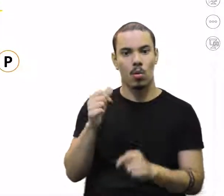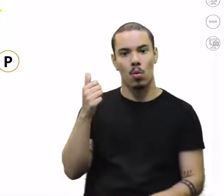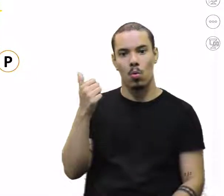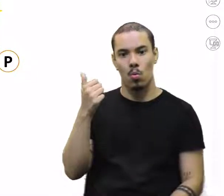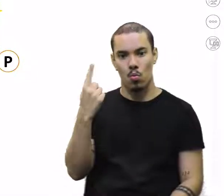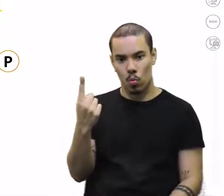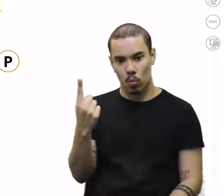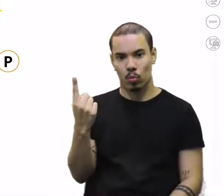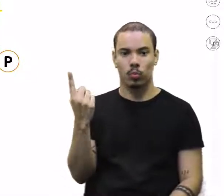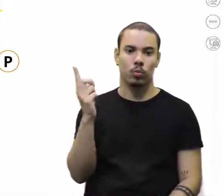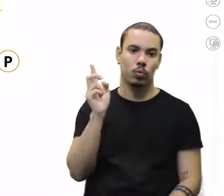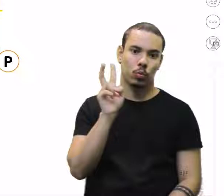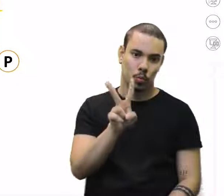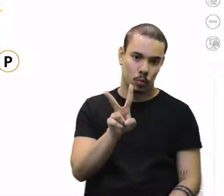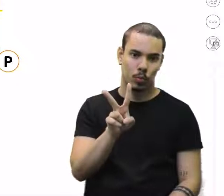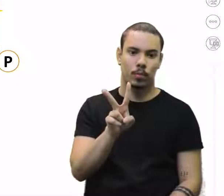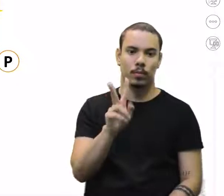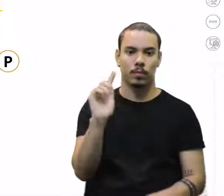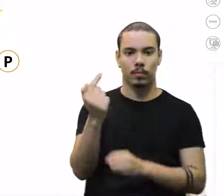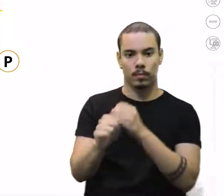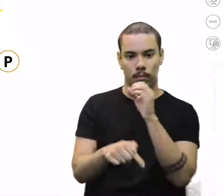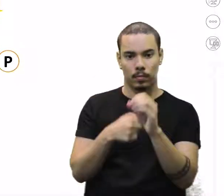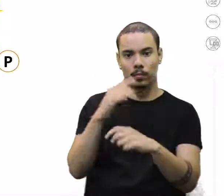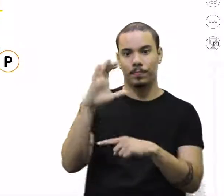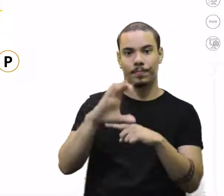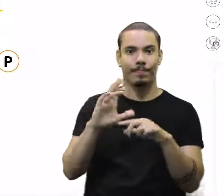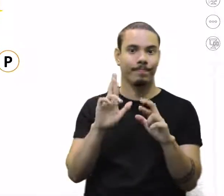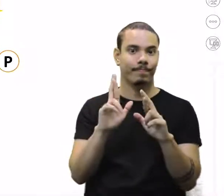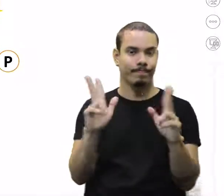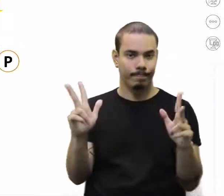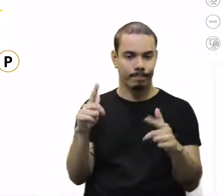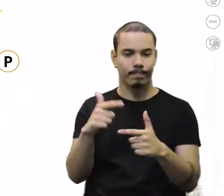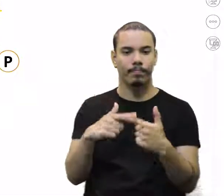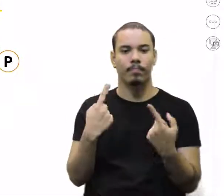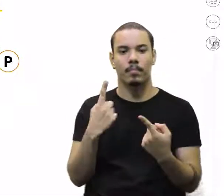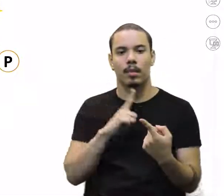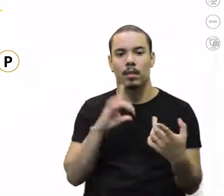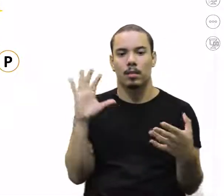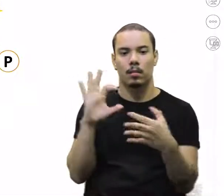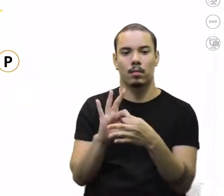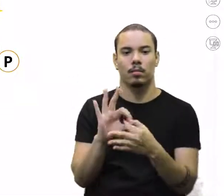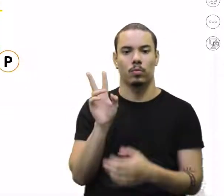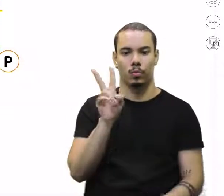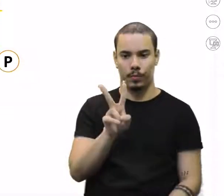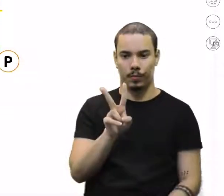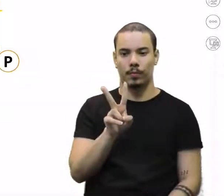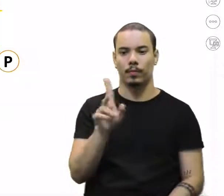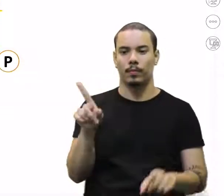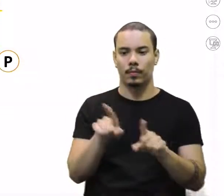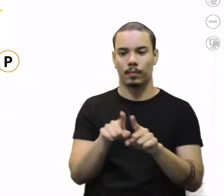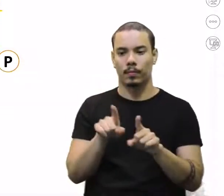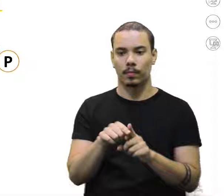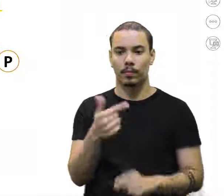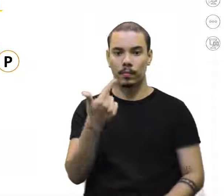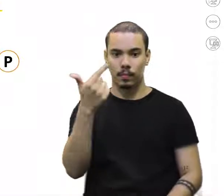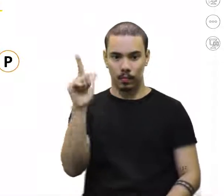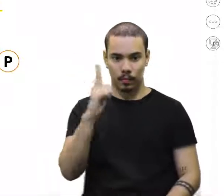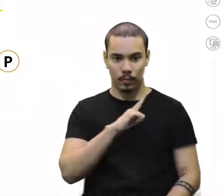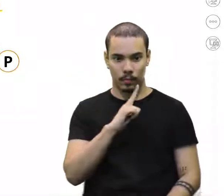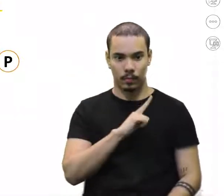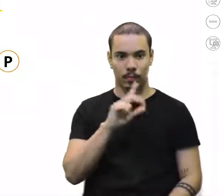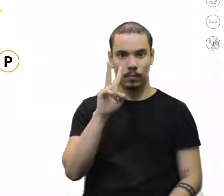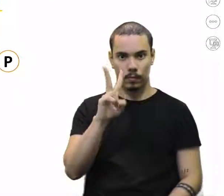2 átomos de carbonos diferentes, 2 ligações. E aqui as outras 2 ele faz com